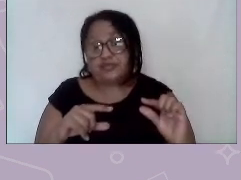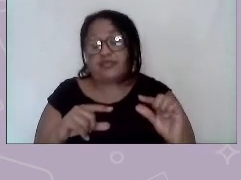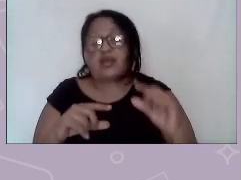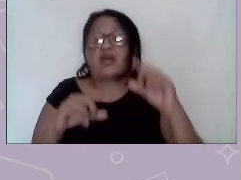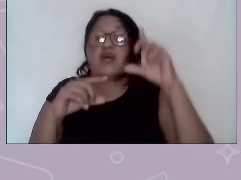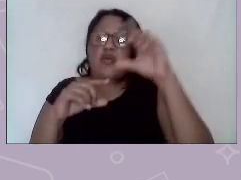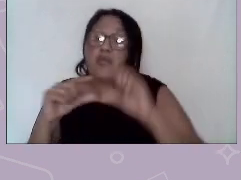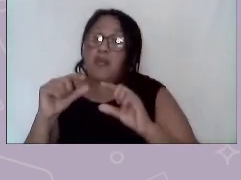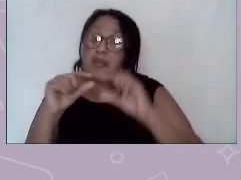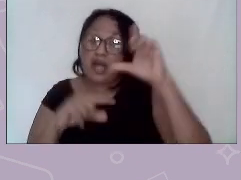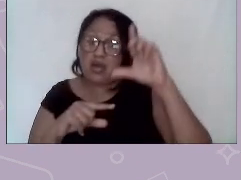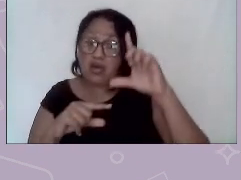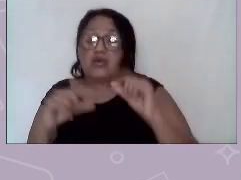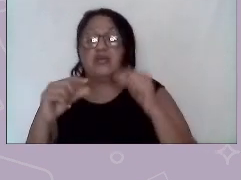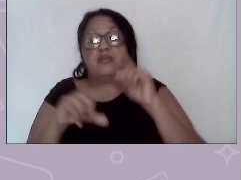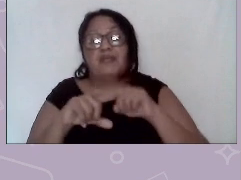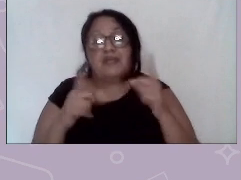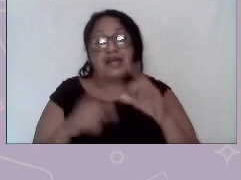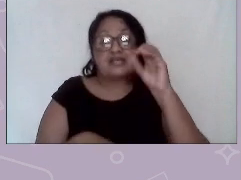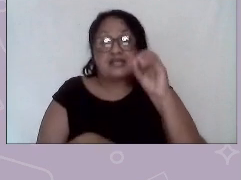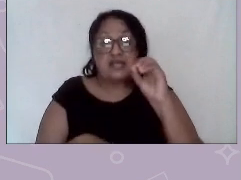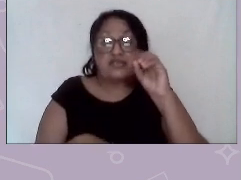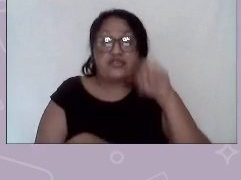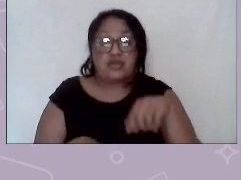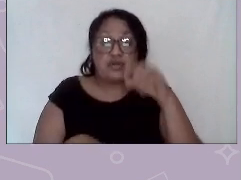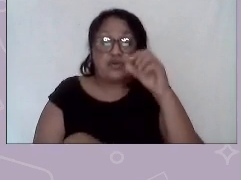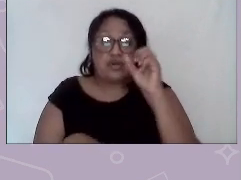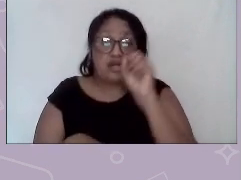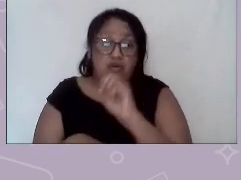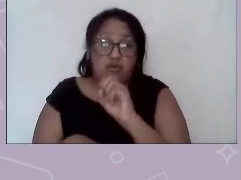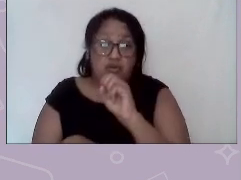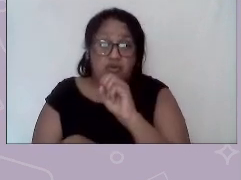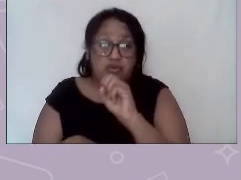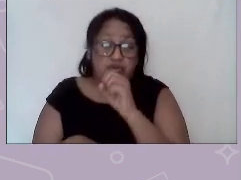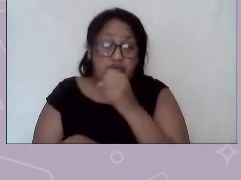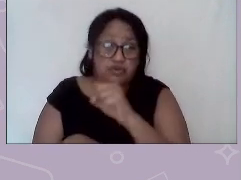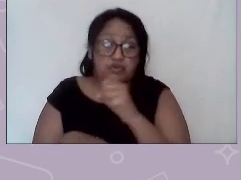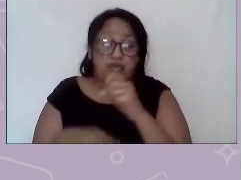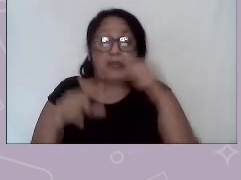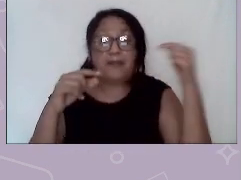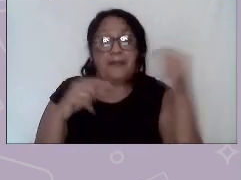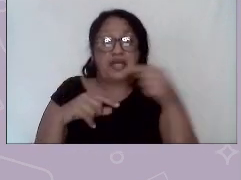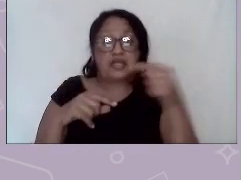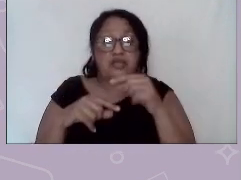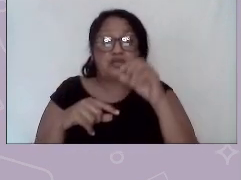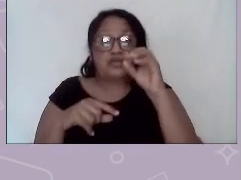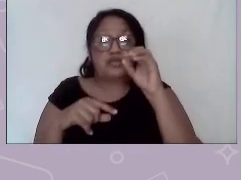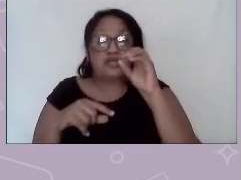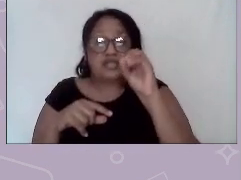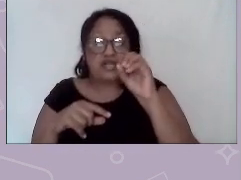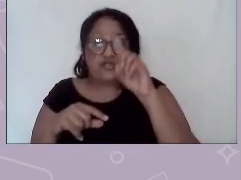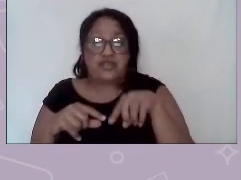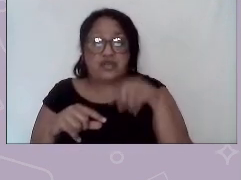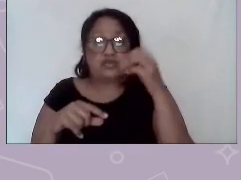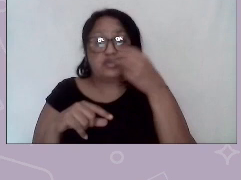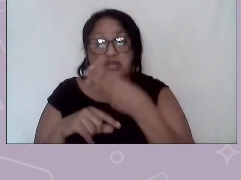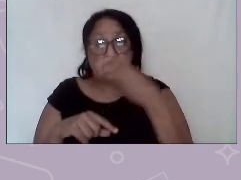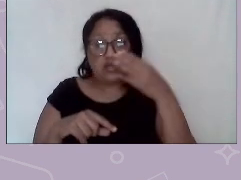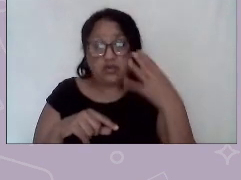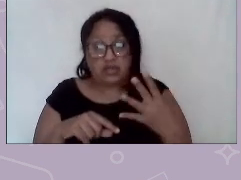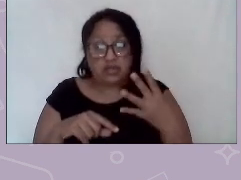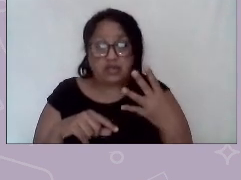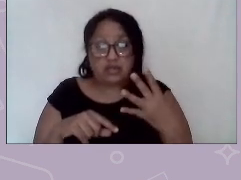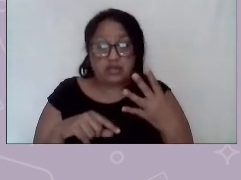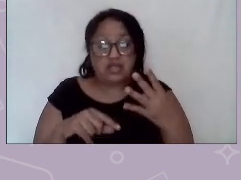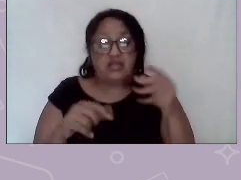maior que é mais 0,8 tá certo menos 0,34 fazendo